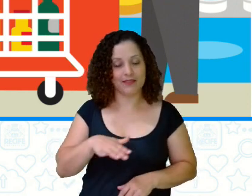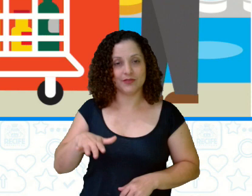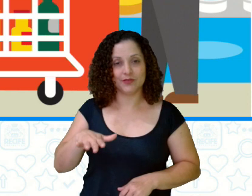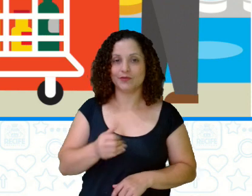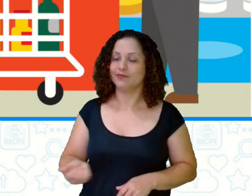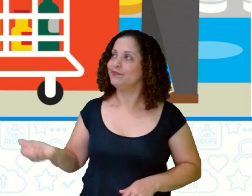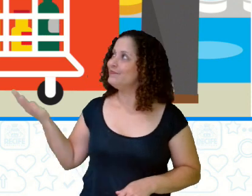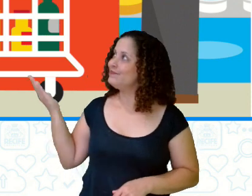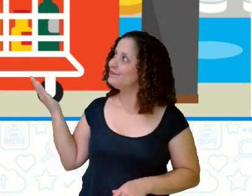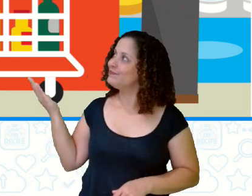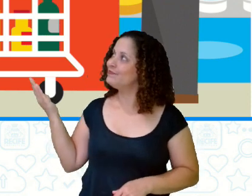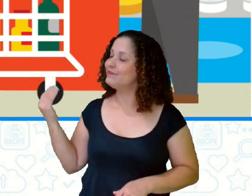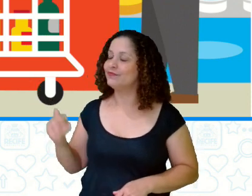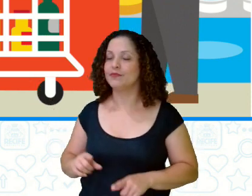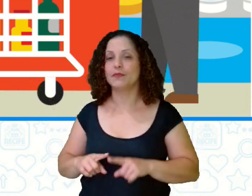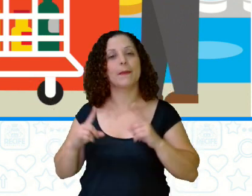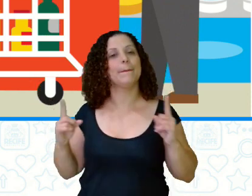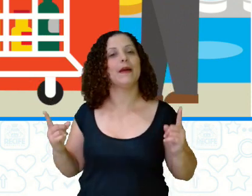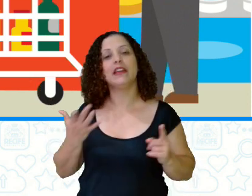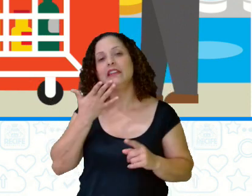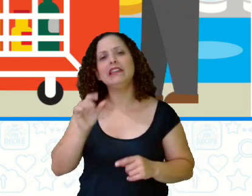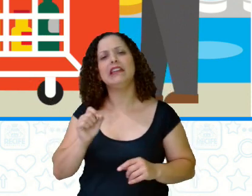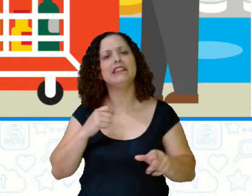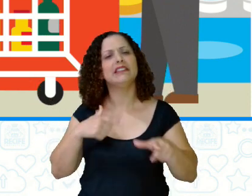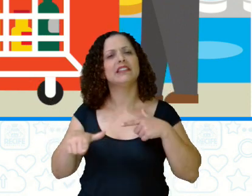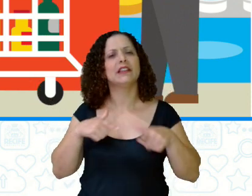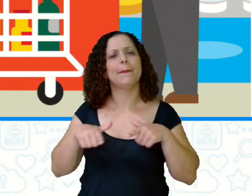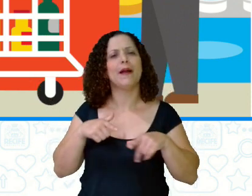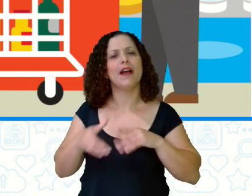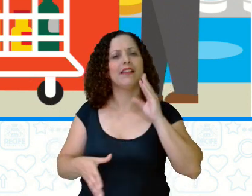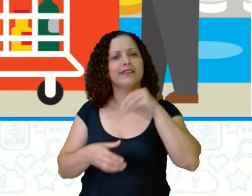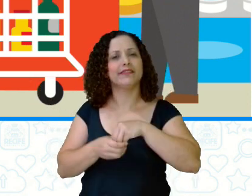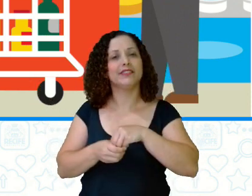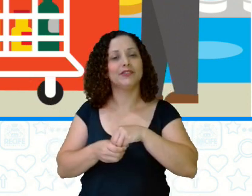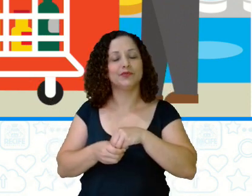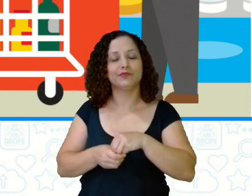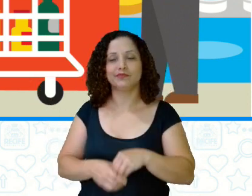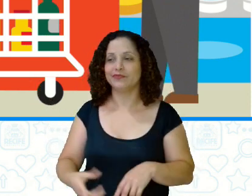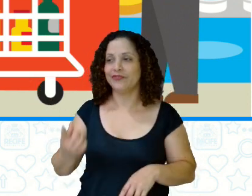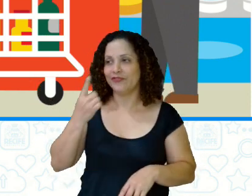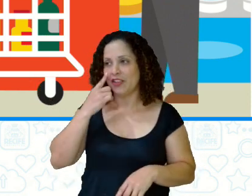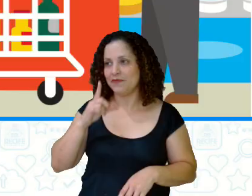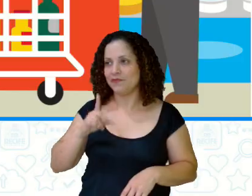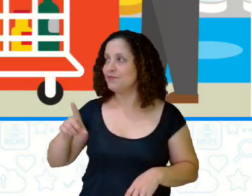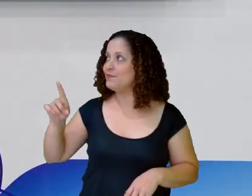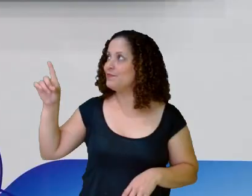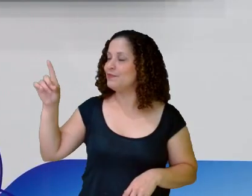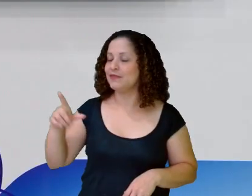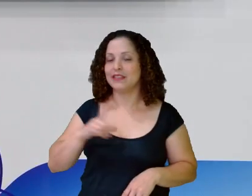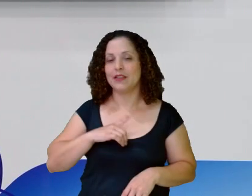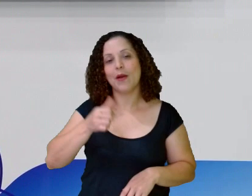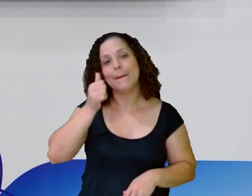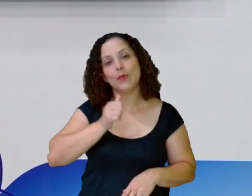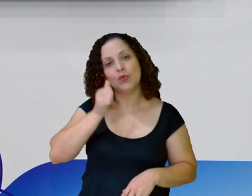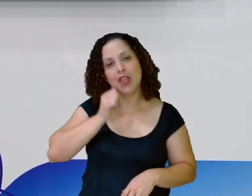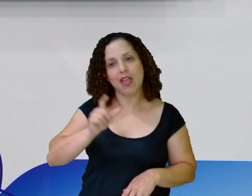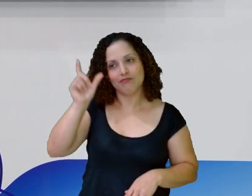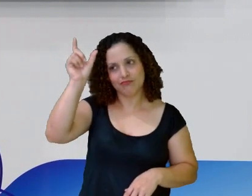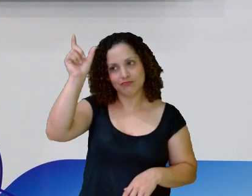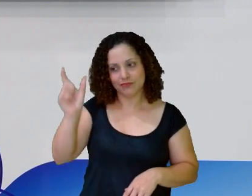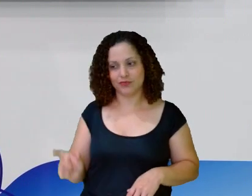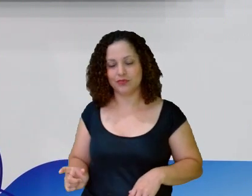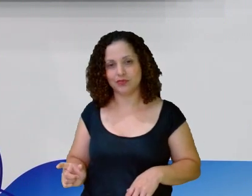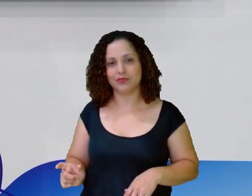representado aí. Agora, quem trabalha nesse local? Pela imagem, eu já percebo que eu tenho uma mulher, uma pessoa que está